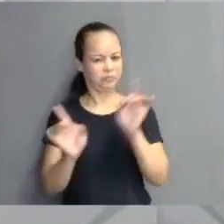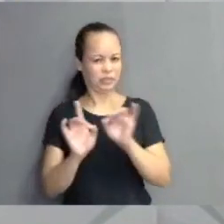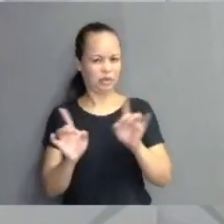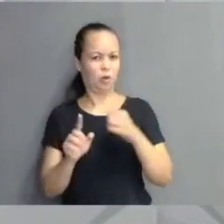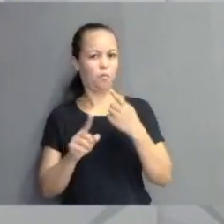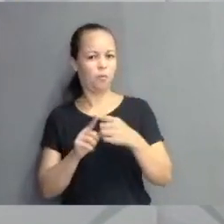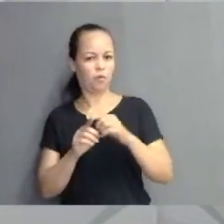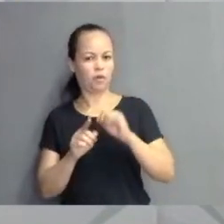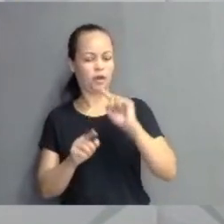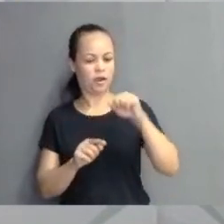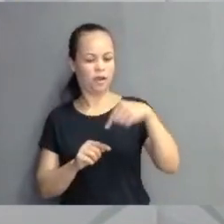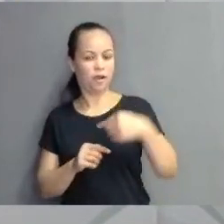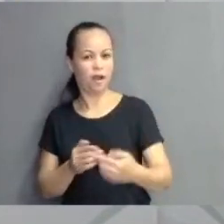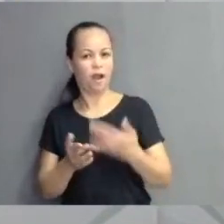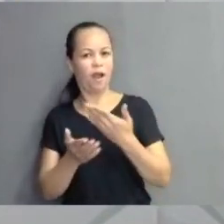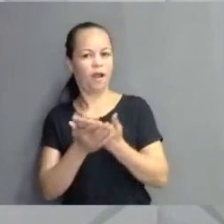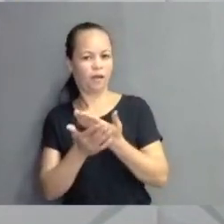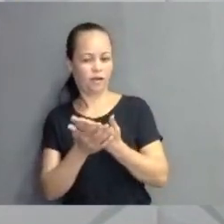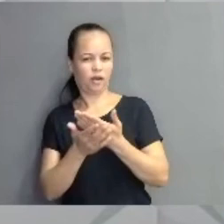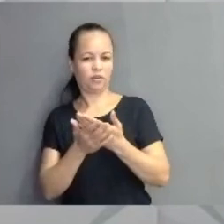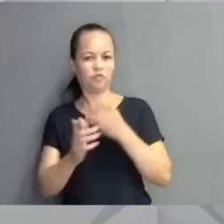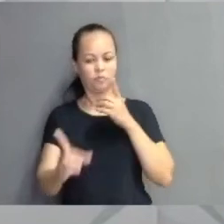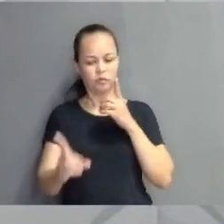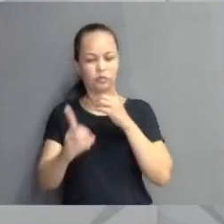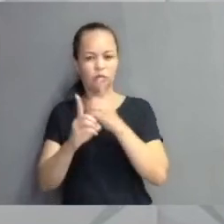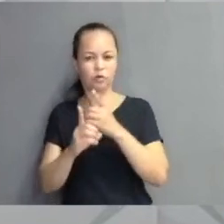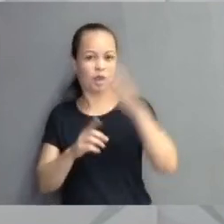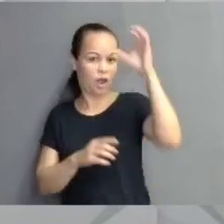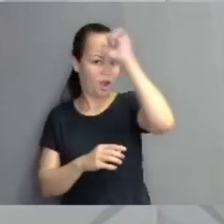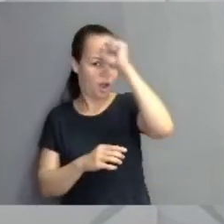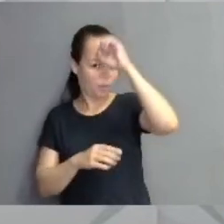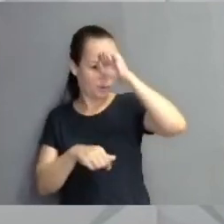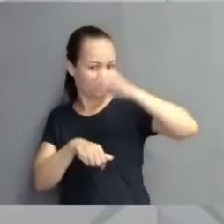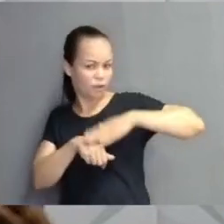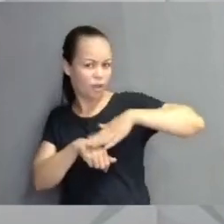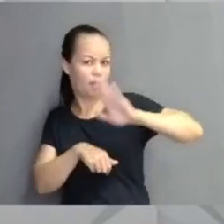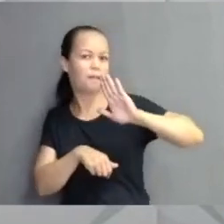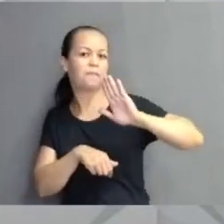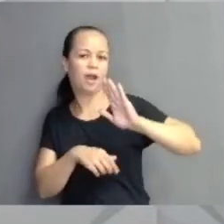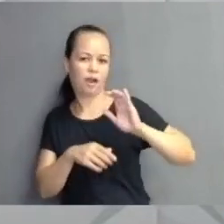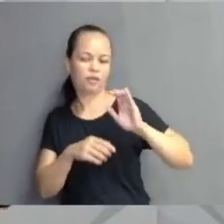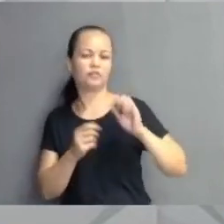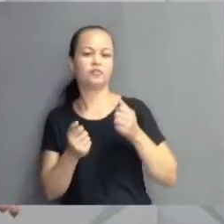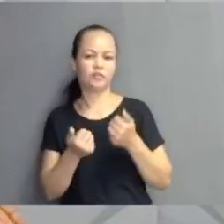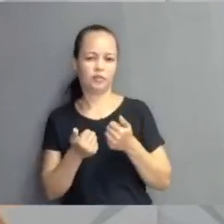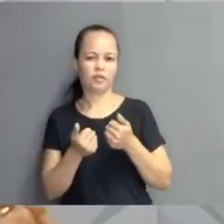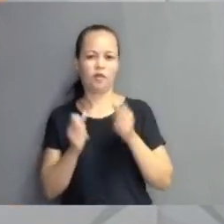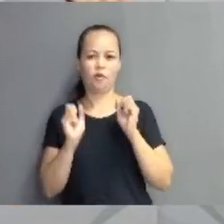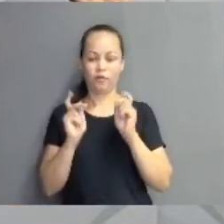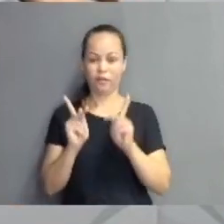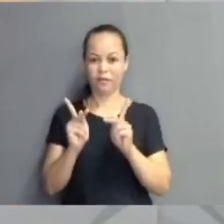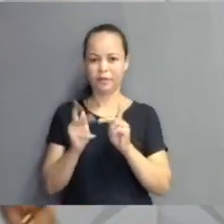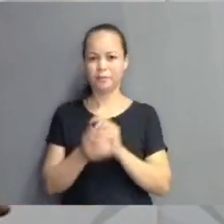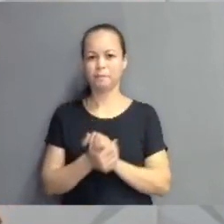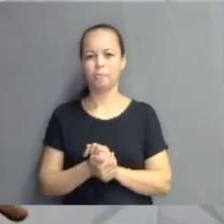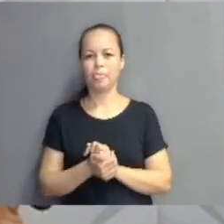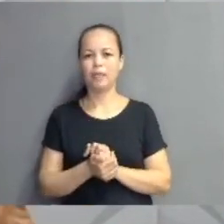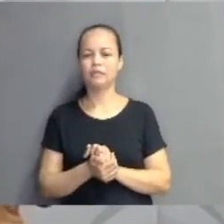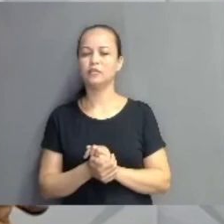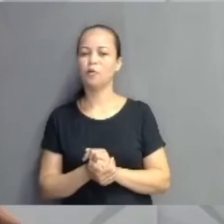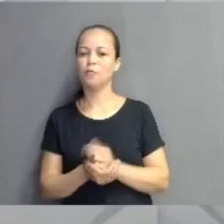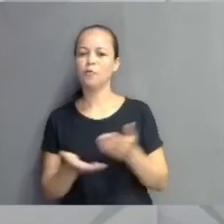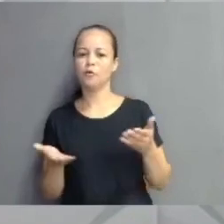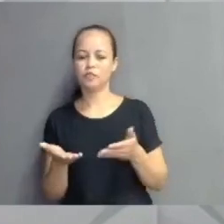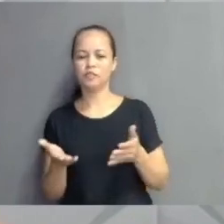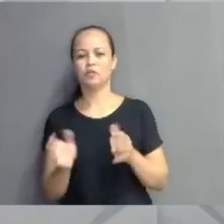próxima aula nós somos nos encontrar para aprender muitas coisas incríveis Olá pessoal então por hoje